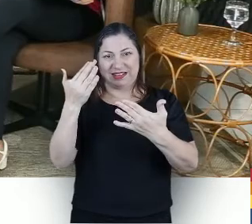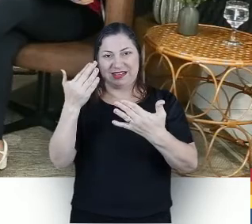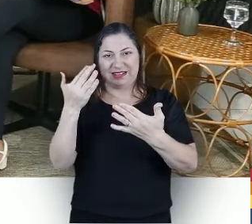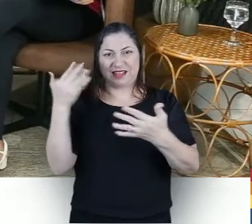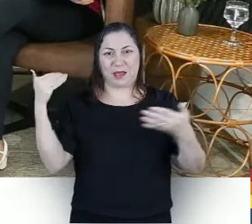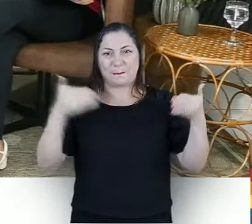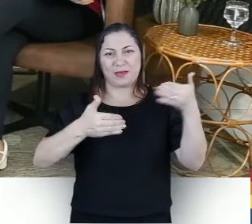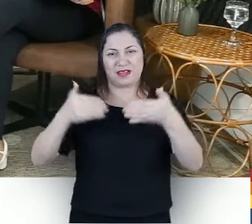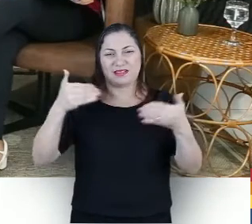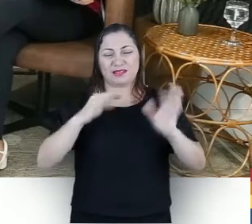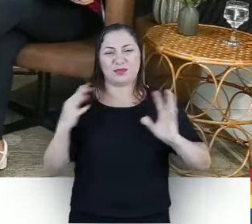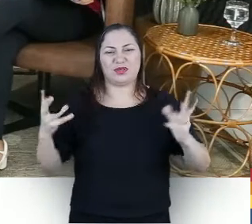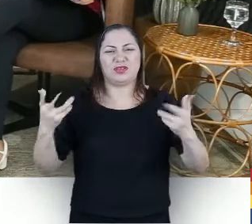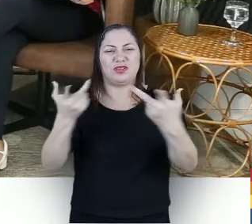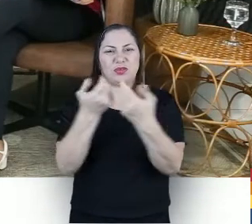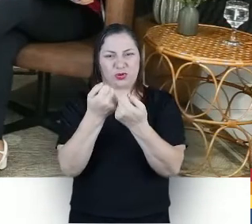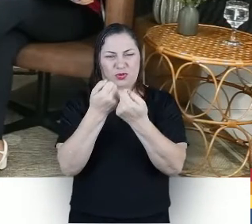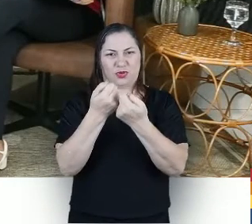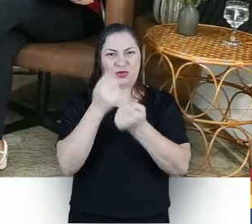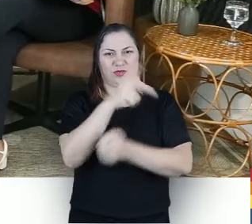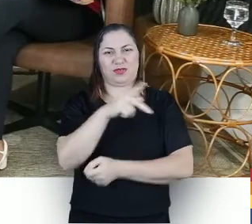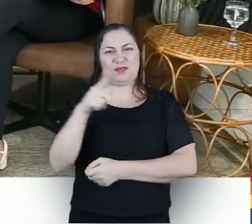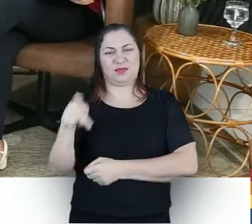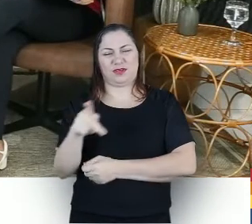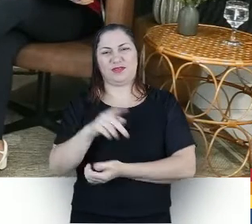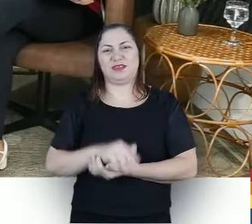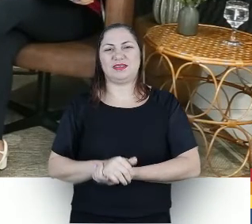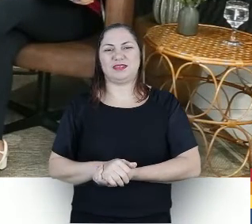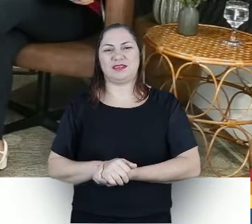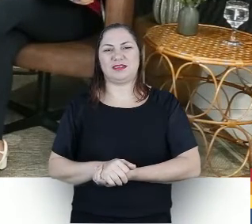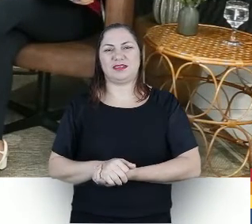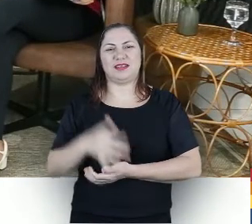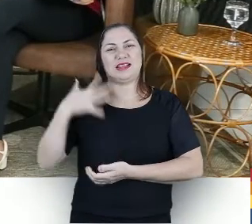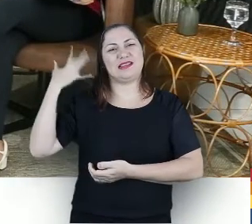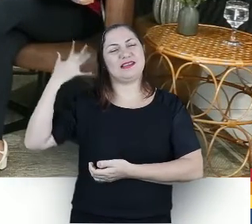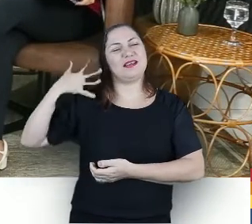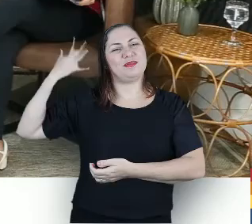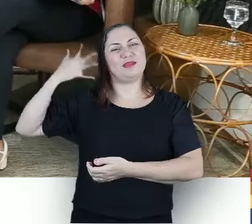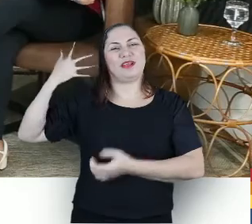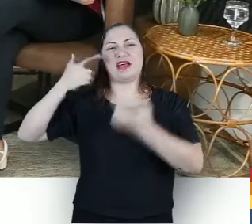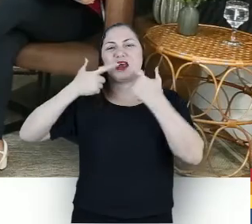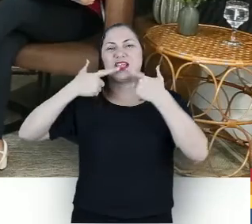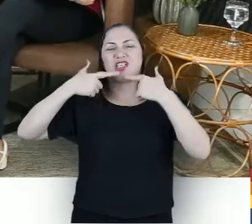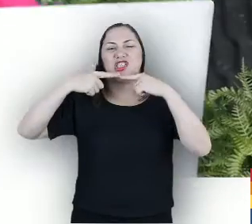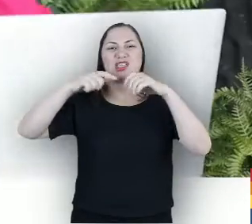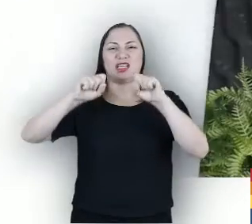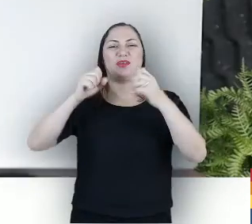gente possa sentir uma pitadinha de orgulho, né, de ter feito parte dessa caminhada, desse processo. É isso.